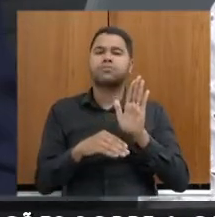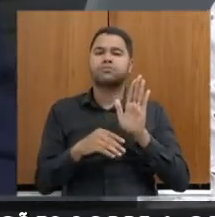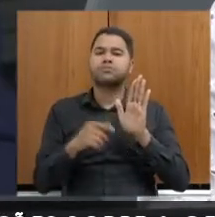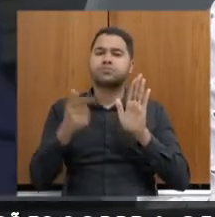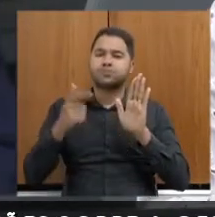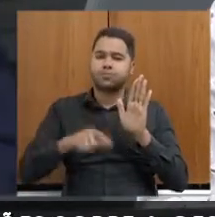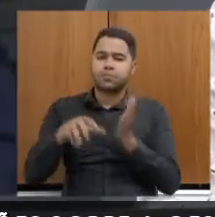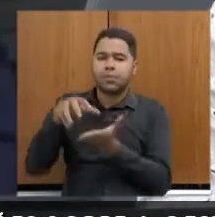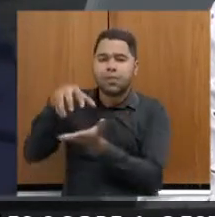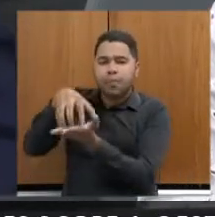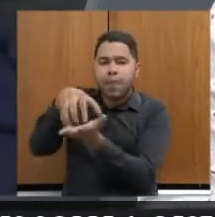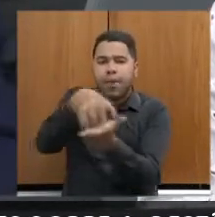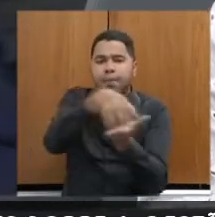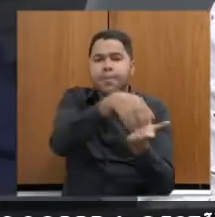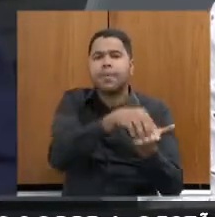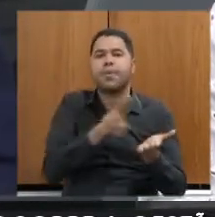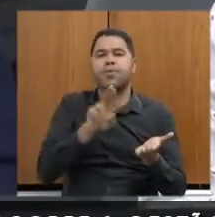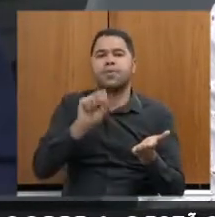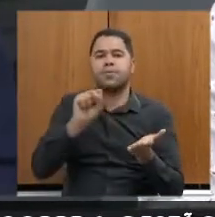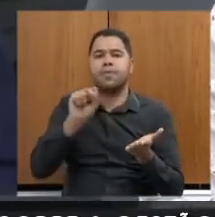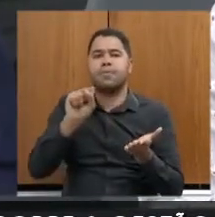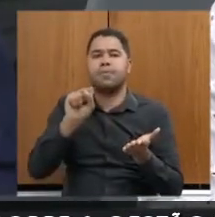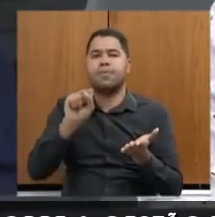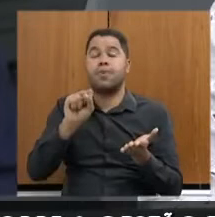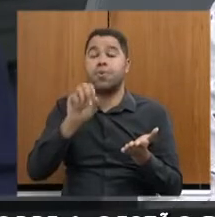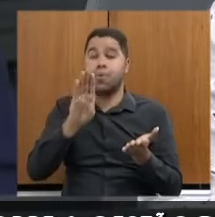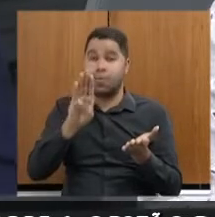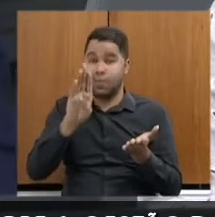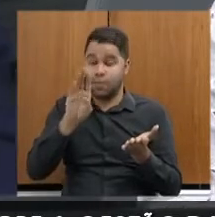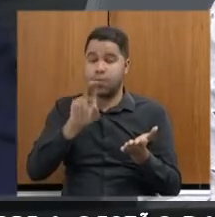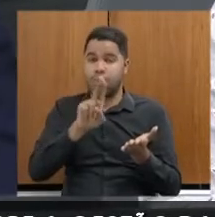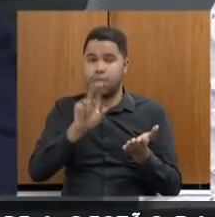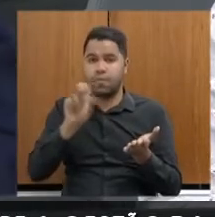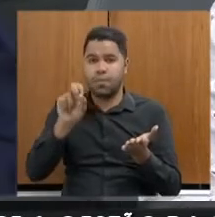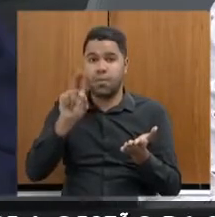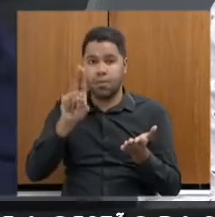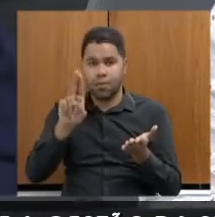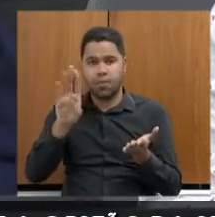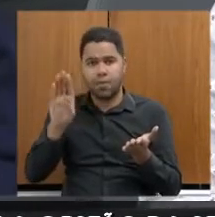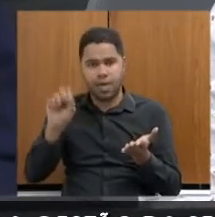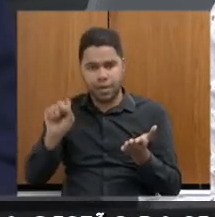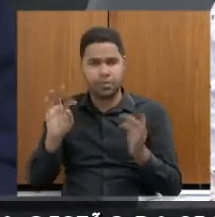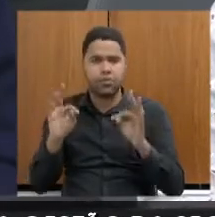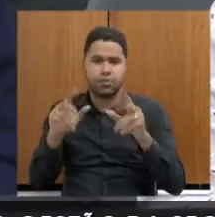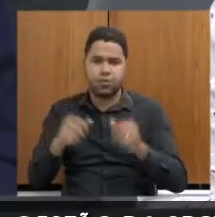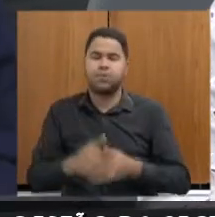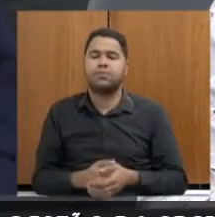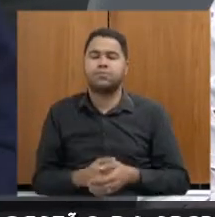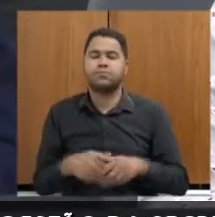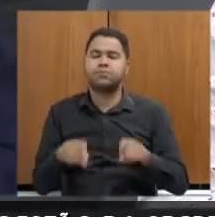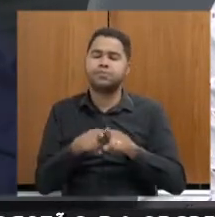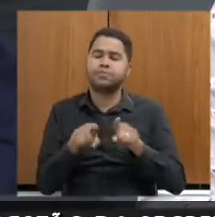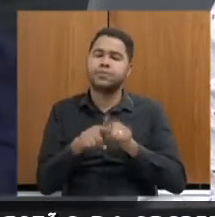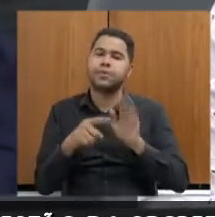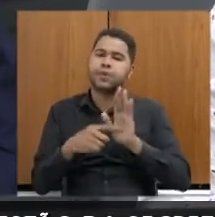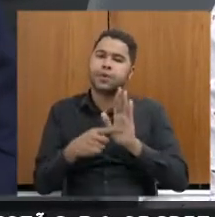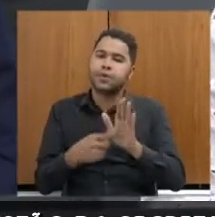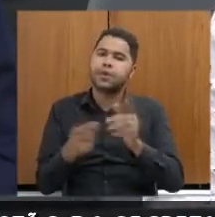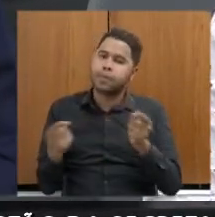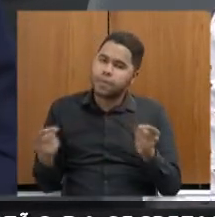com tudo para terminar todos bom e queria manifestar assim da nossa nossa